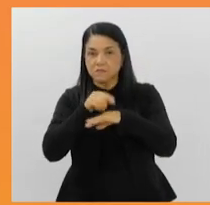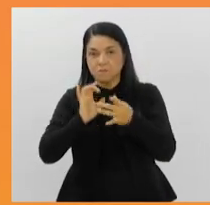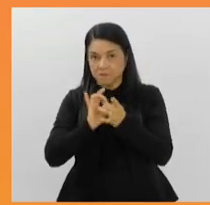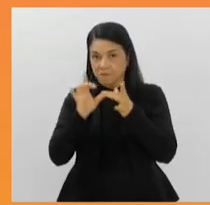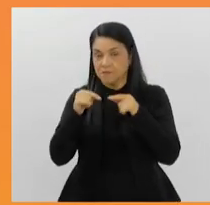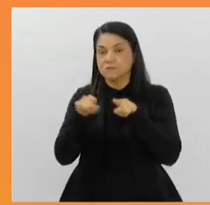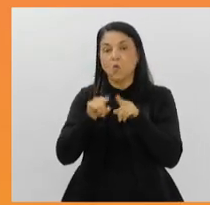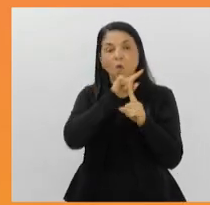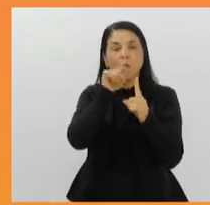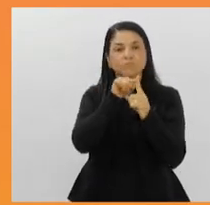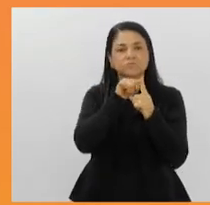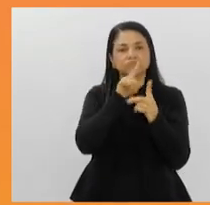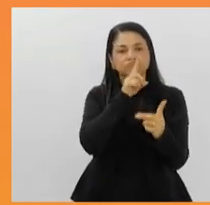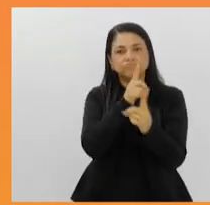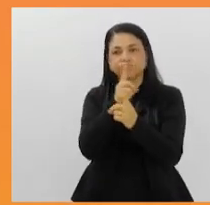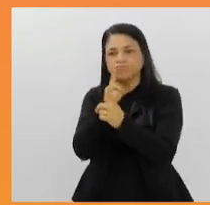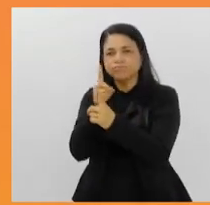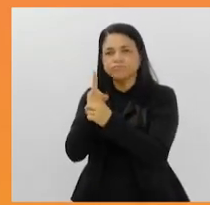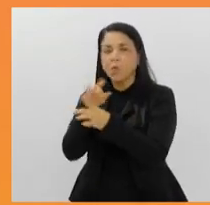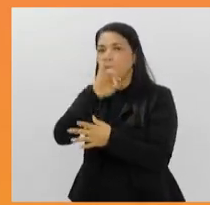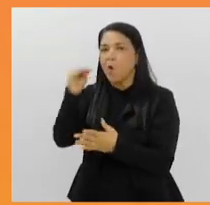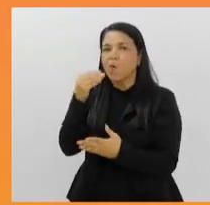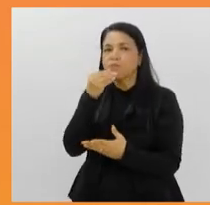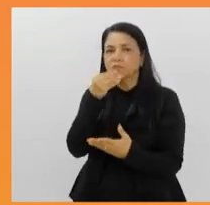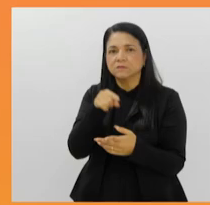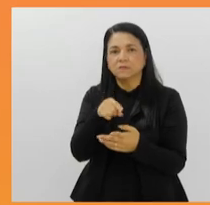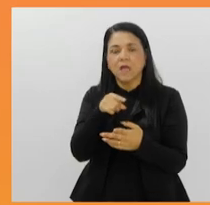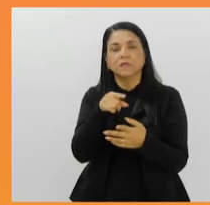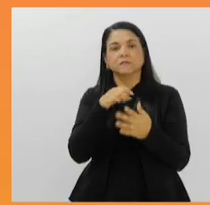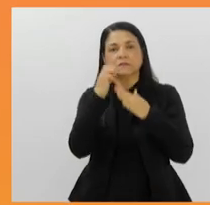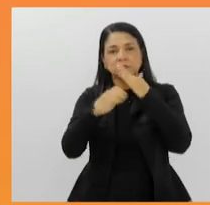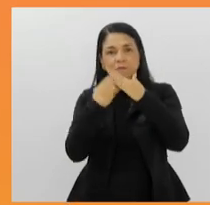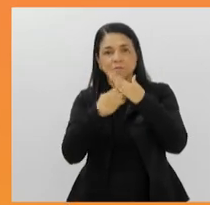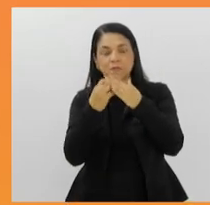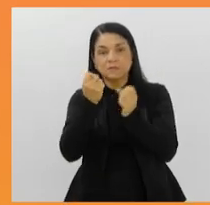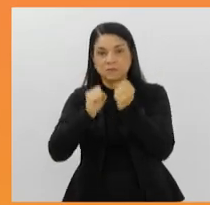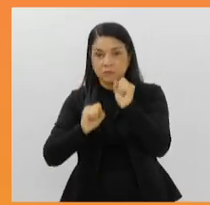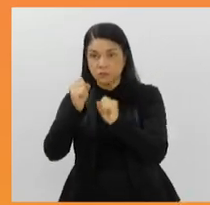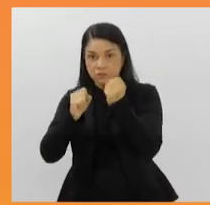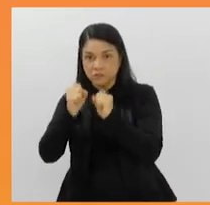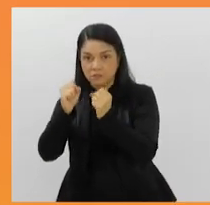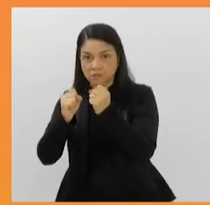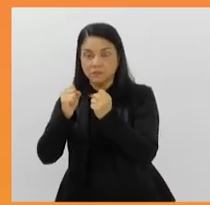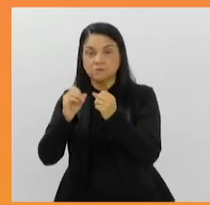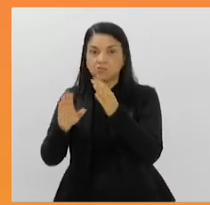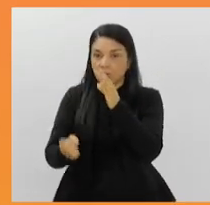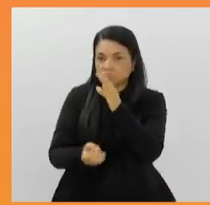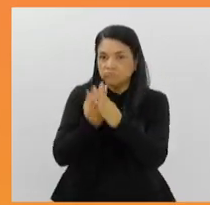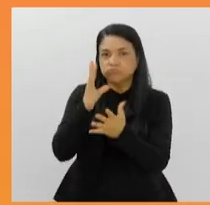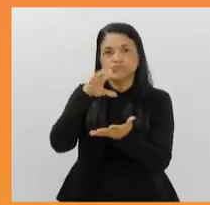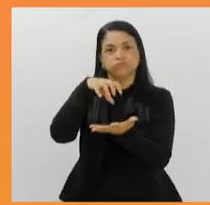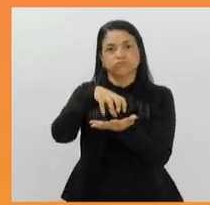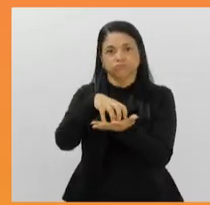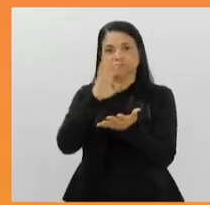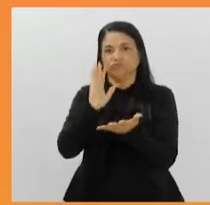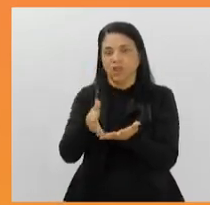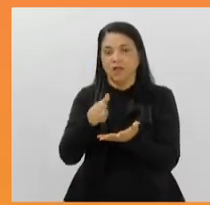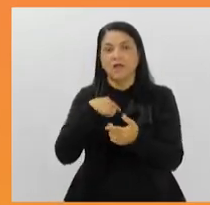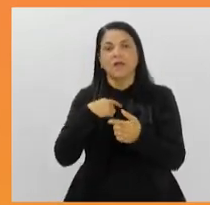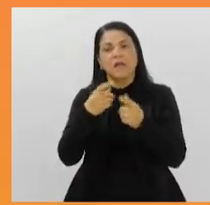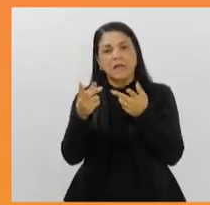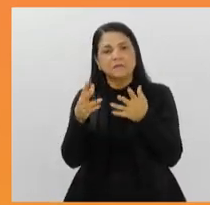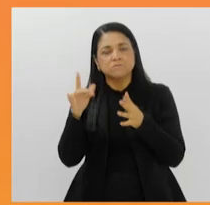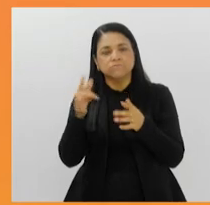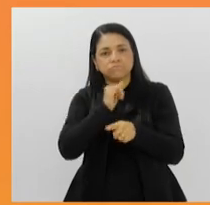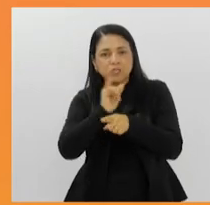objetivo identificar demandas e oportunidades para as empresas industriais já implantadas e também atrair